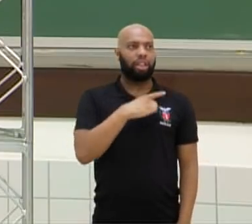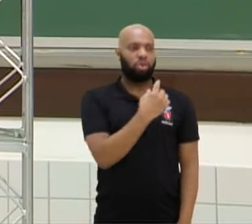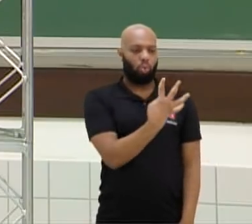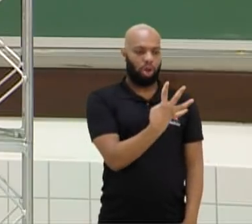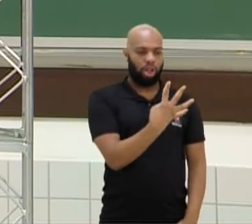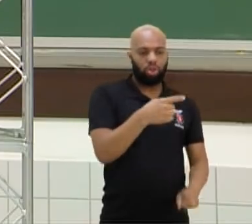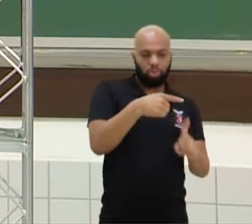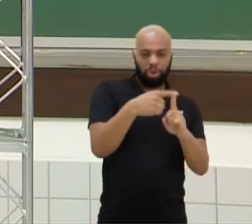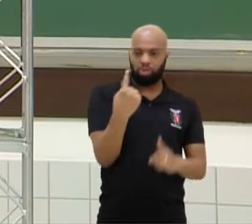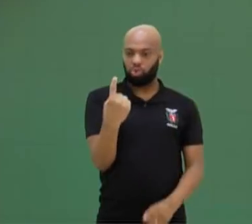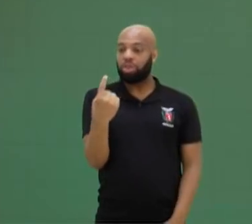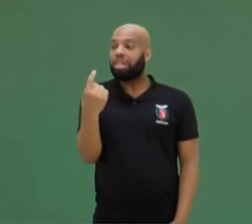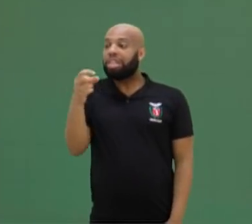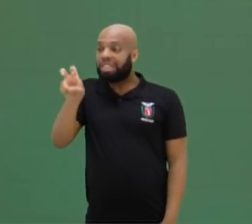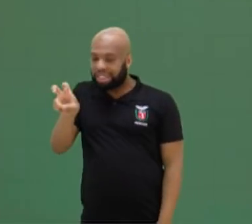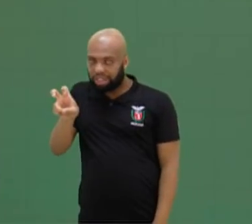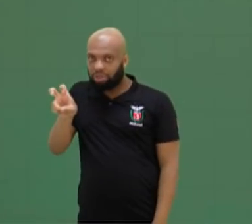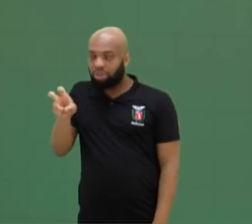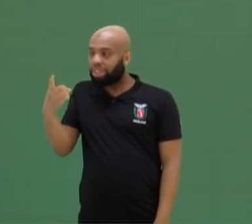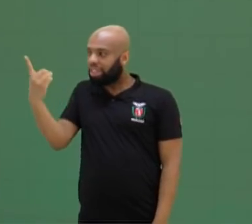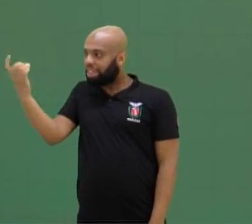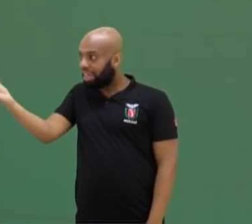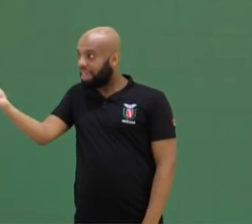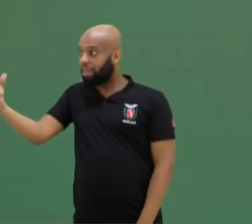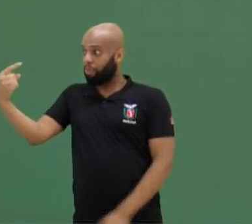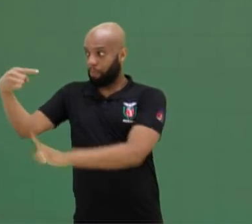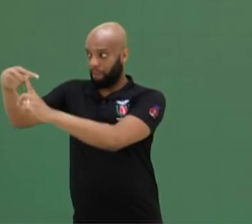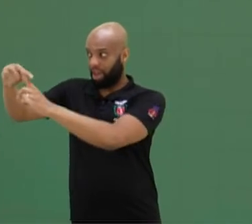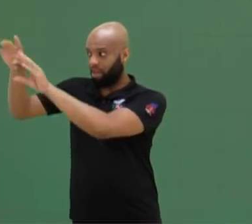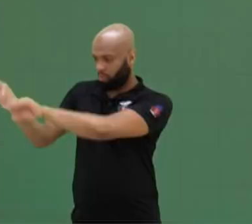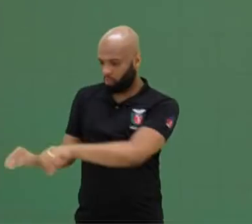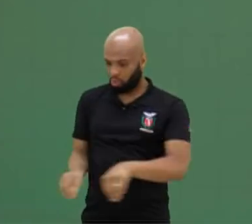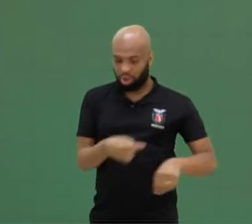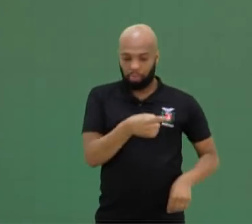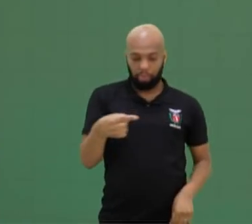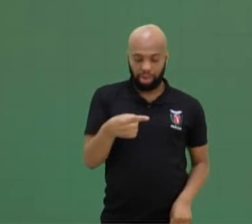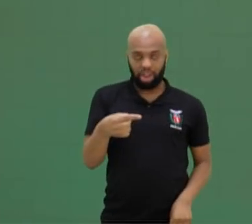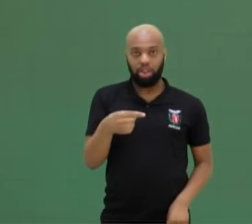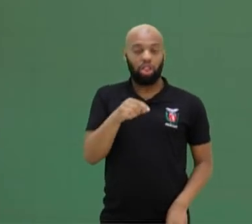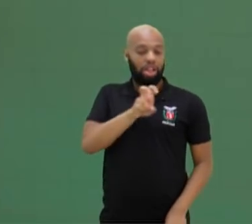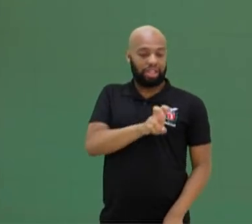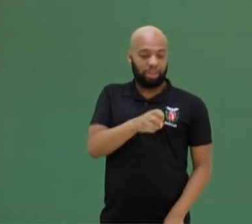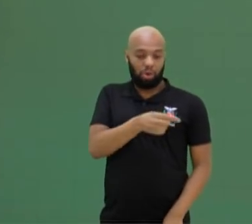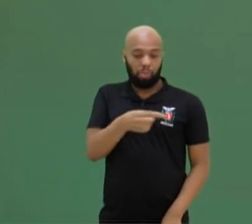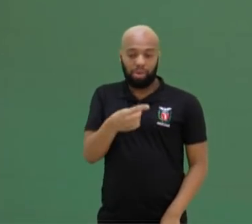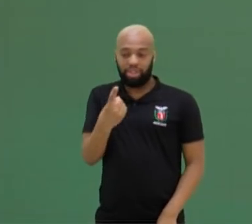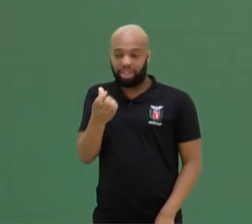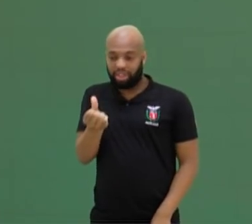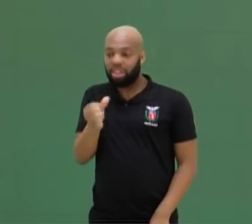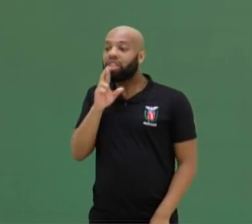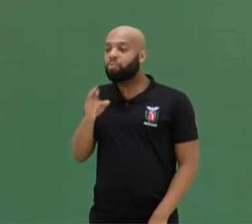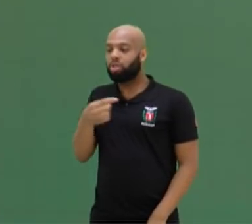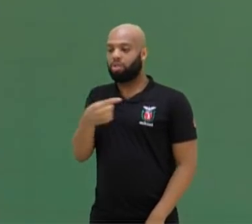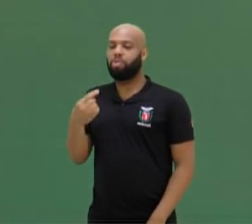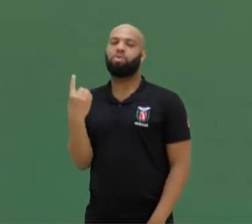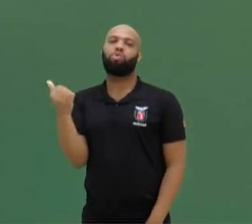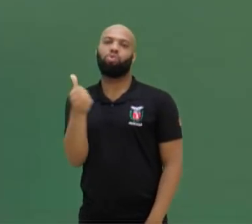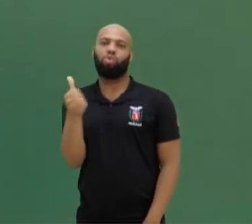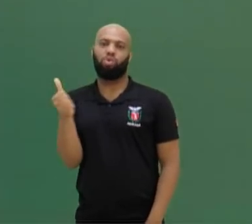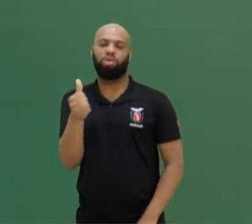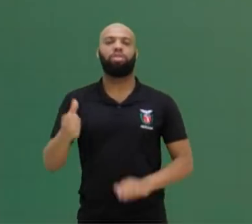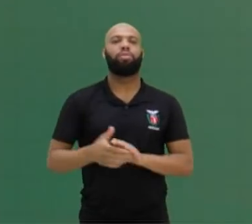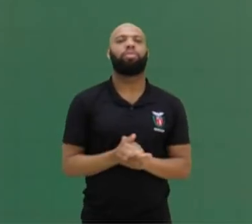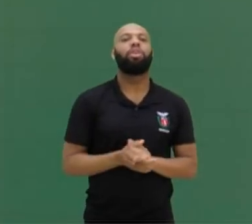1, 5. O 16 vem para cá negativo, 5, negativo 16, negativo 11. Por